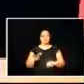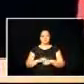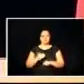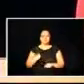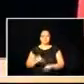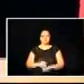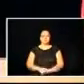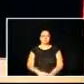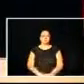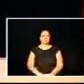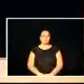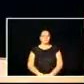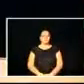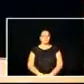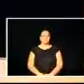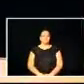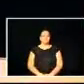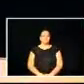Depois,